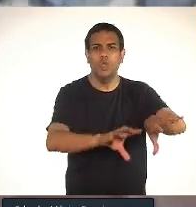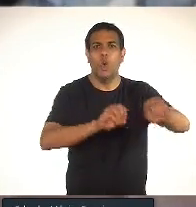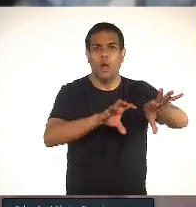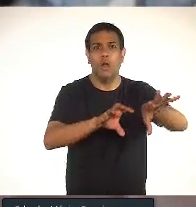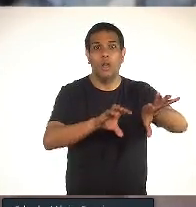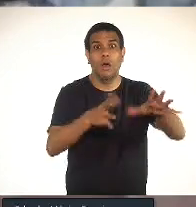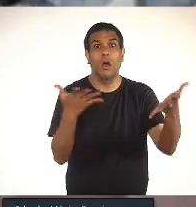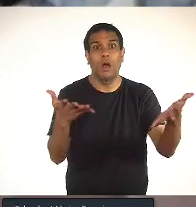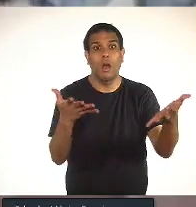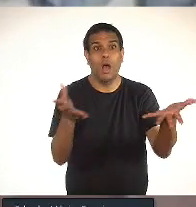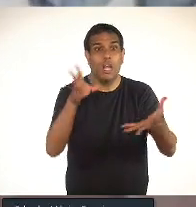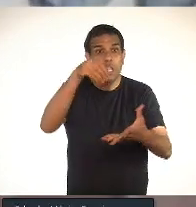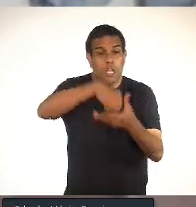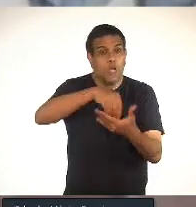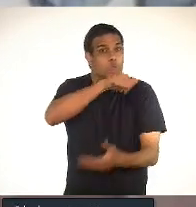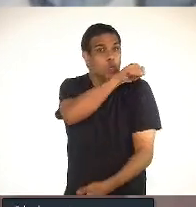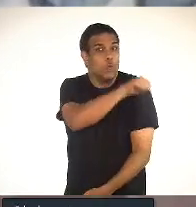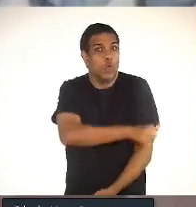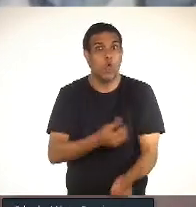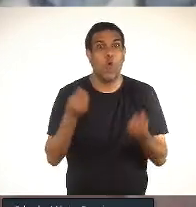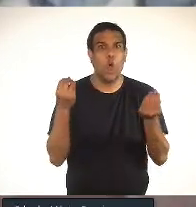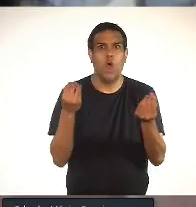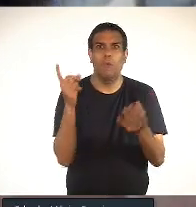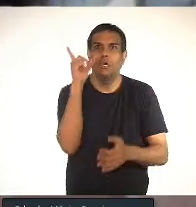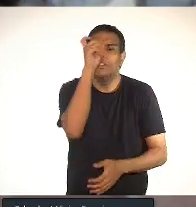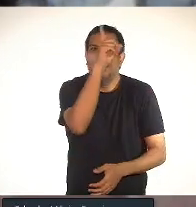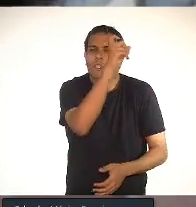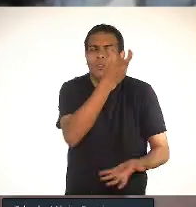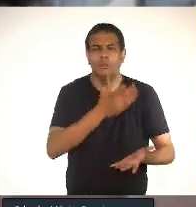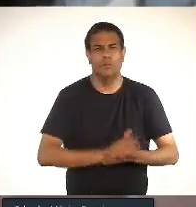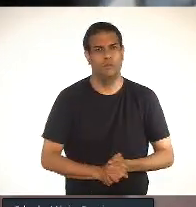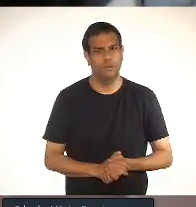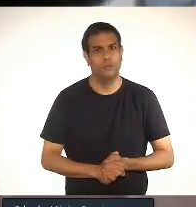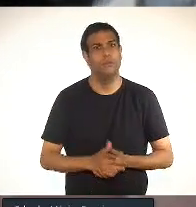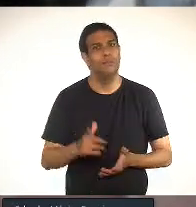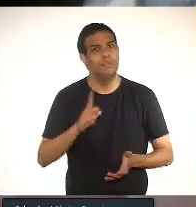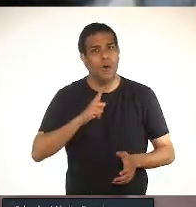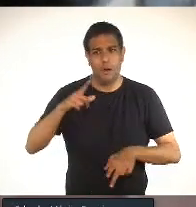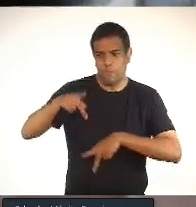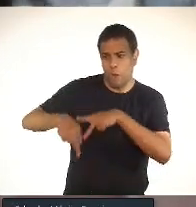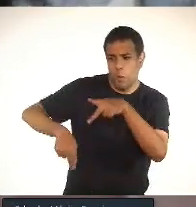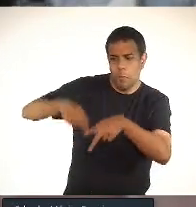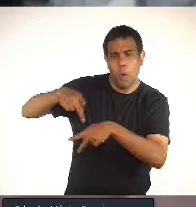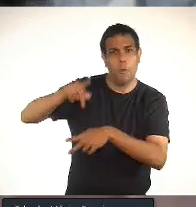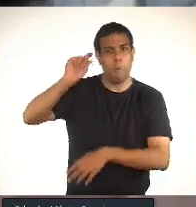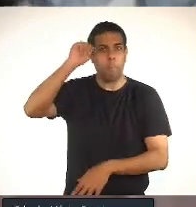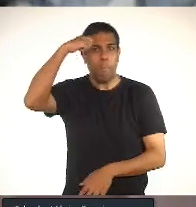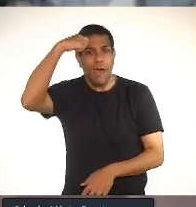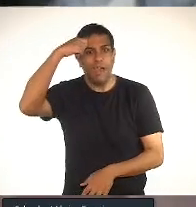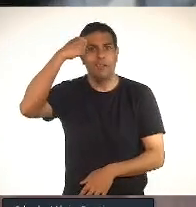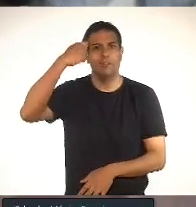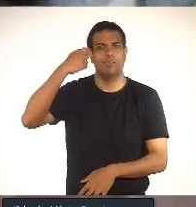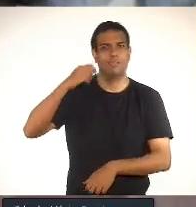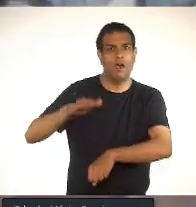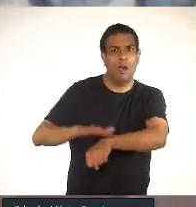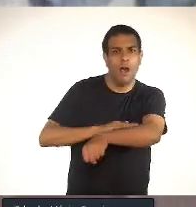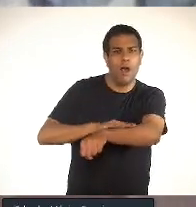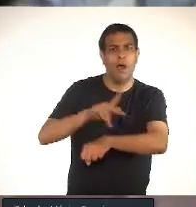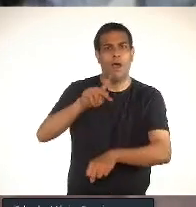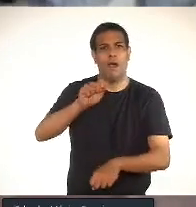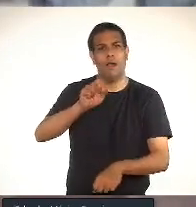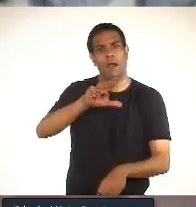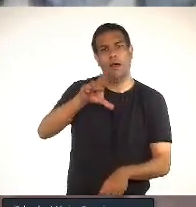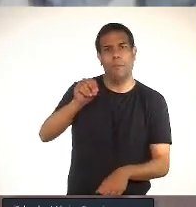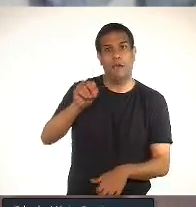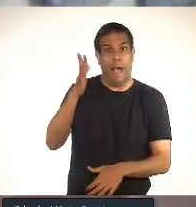situação do ensino no estado do Rio de Janeiro. E a gente sabe o quanto as populações pretas e pardas, e é importante dizer, o dia 20